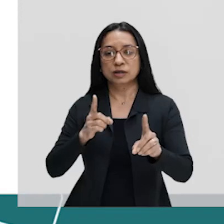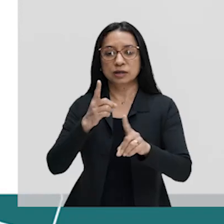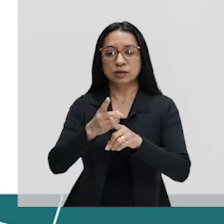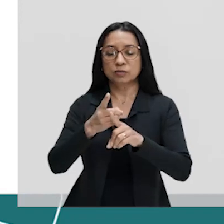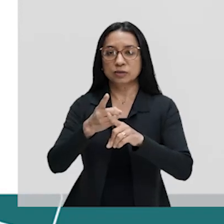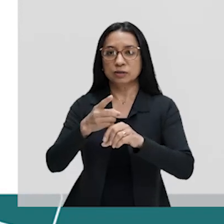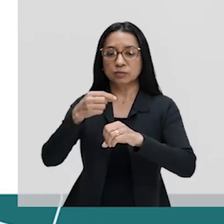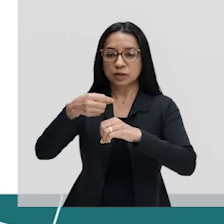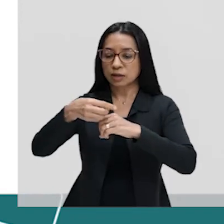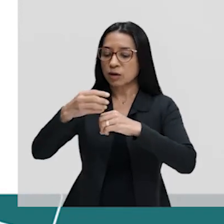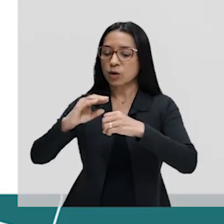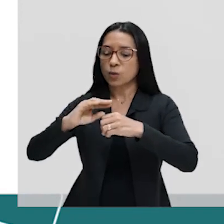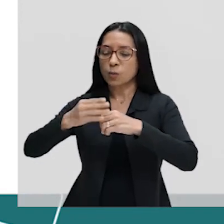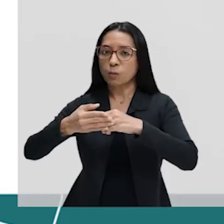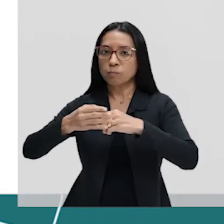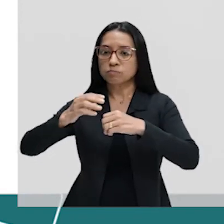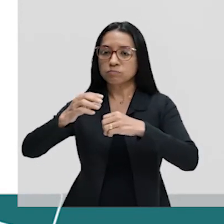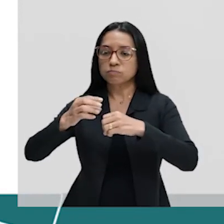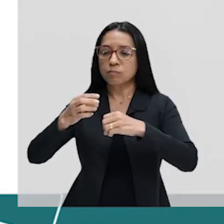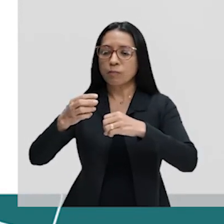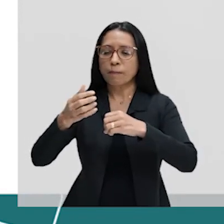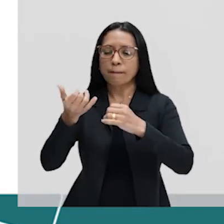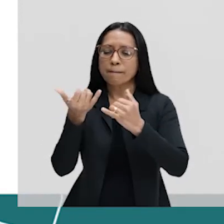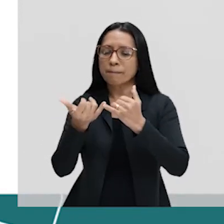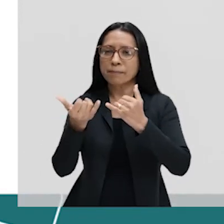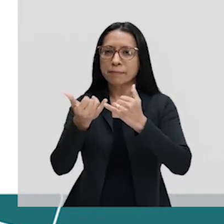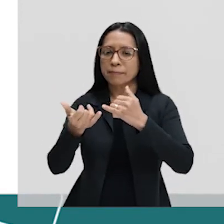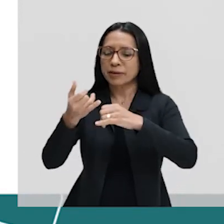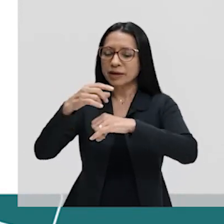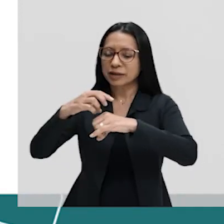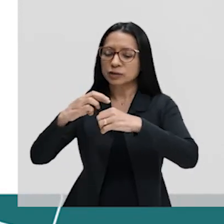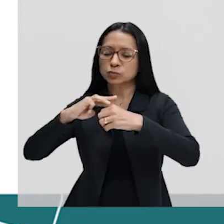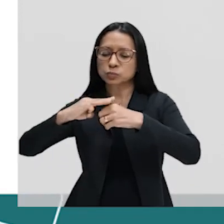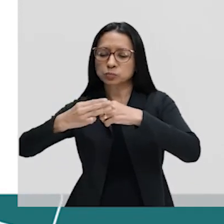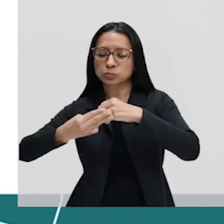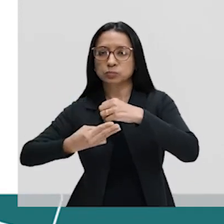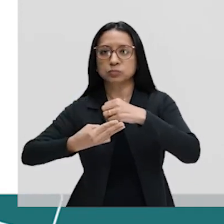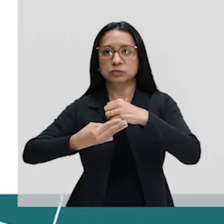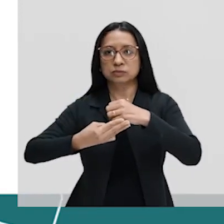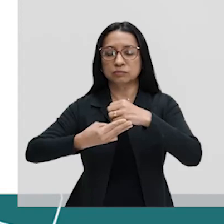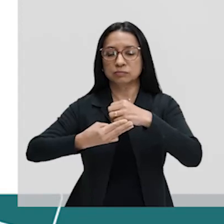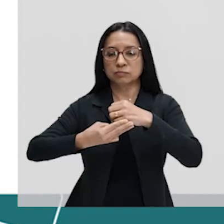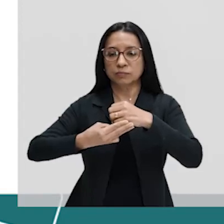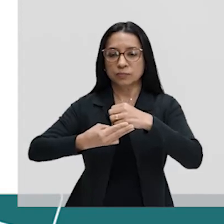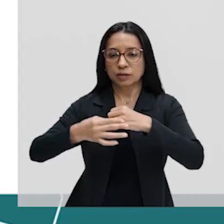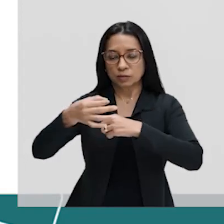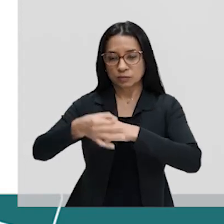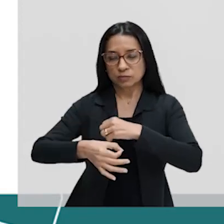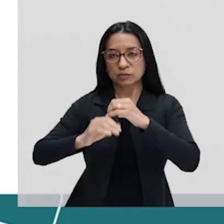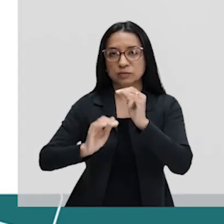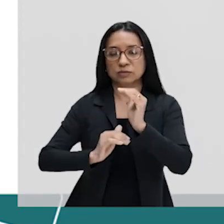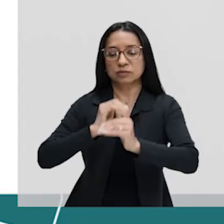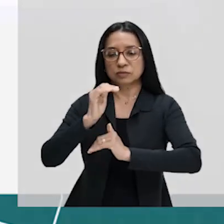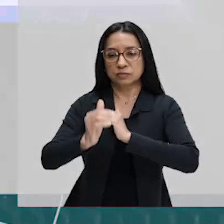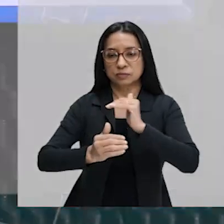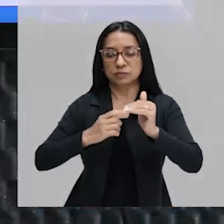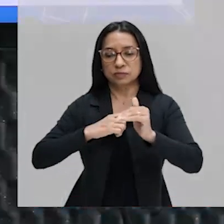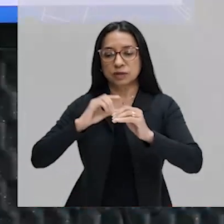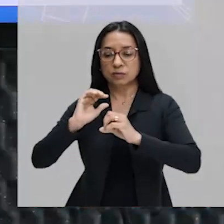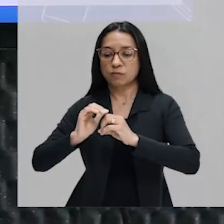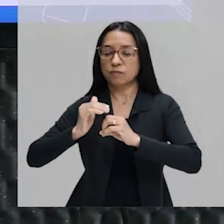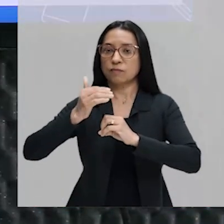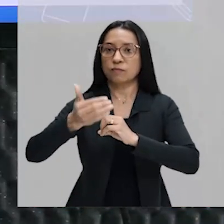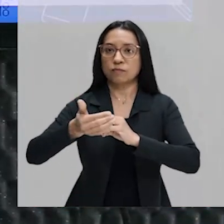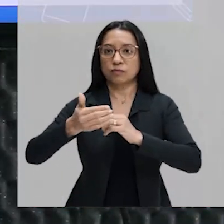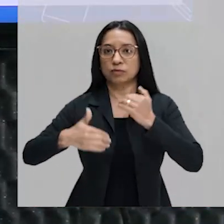casca membranosa, como se fosse um couro mesmo, uma membrana, tá? O certo é que esse desenvolvimento ocorre fora do corpo